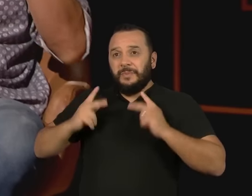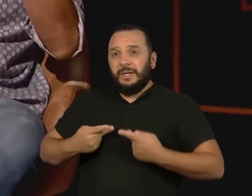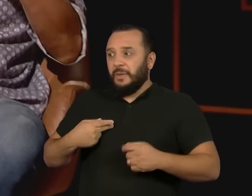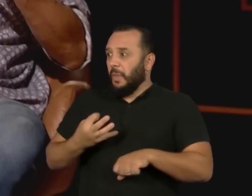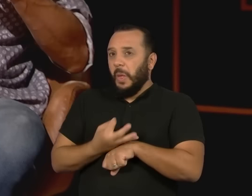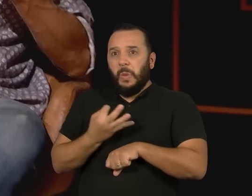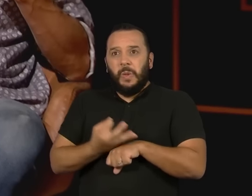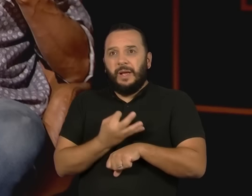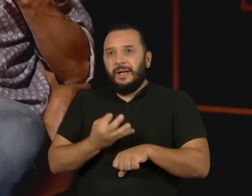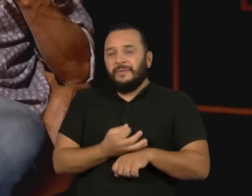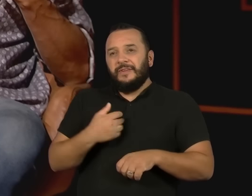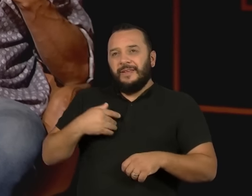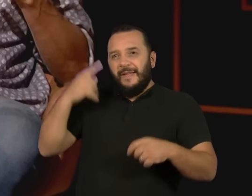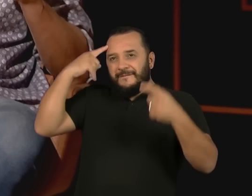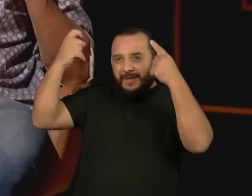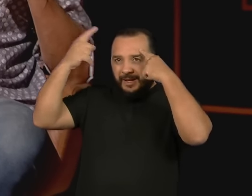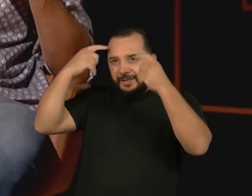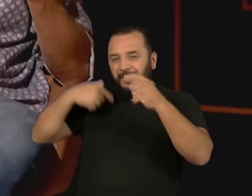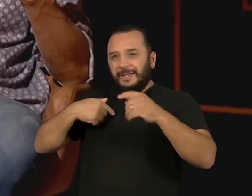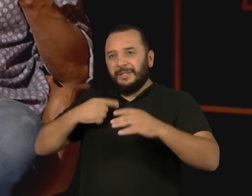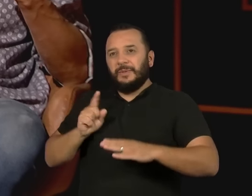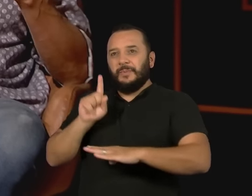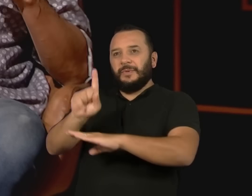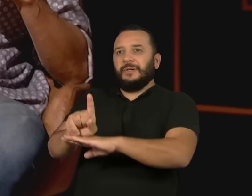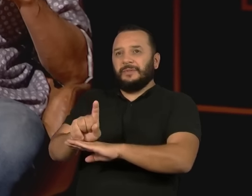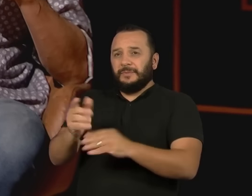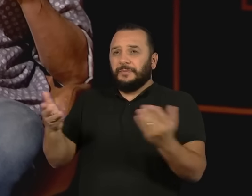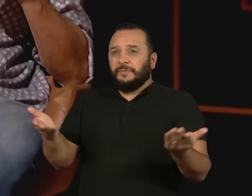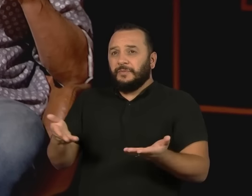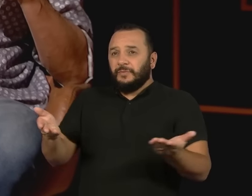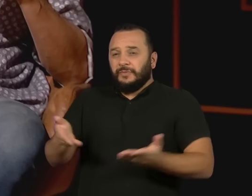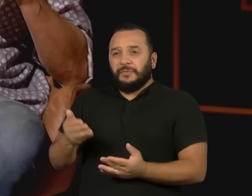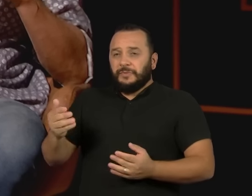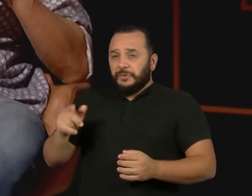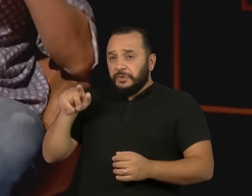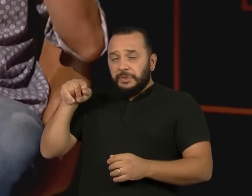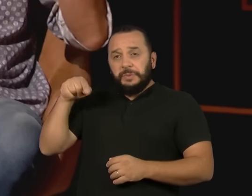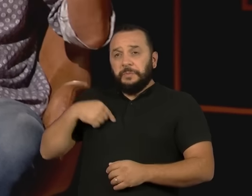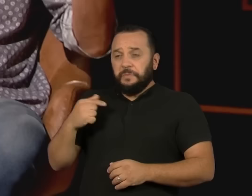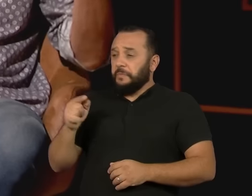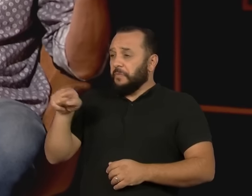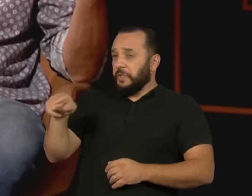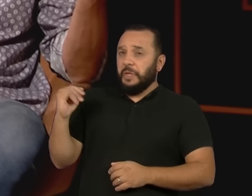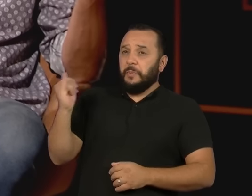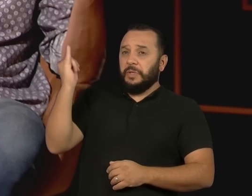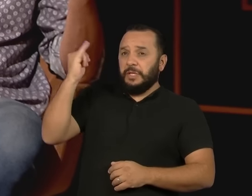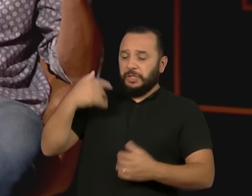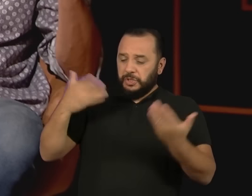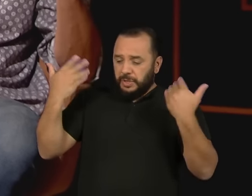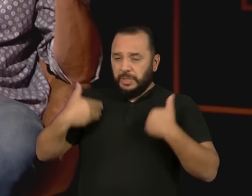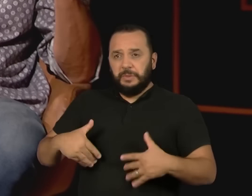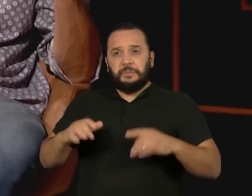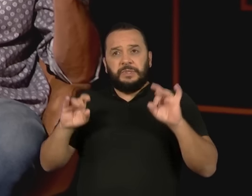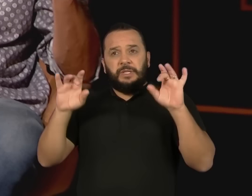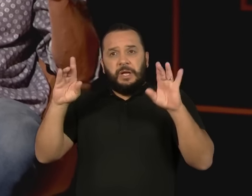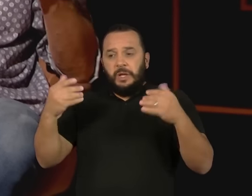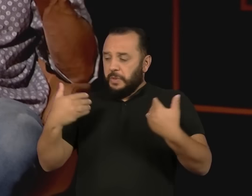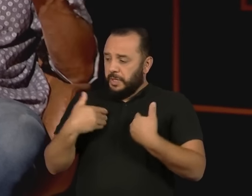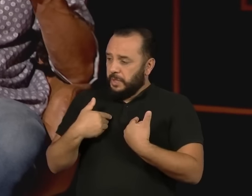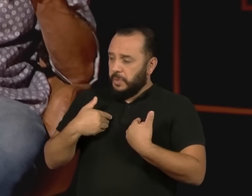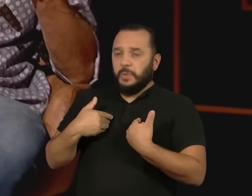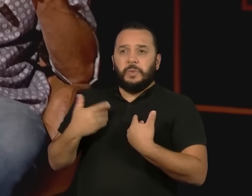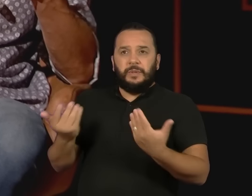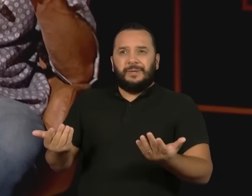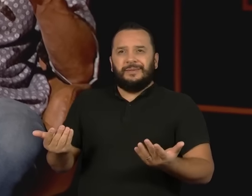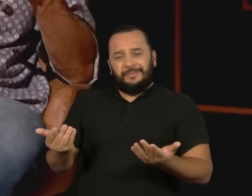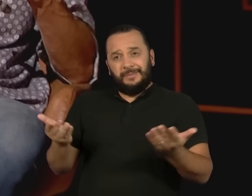inventando protagonismos. O ser humano, hoje em dia, inventa que é importante, inventa que é especial, inventa que... E